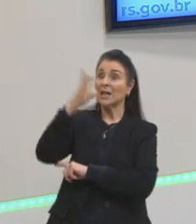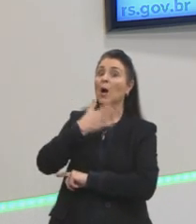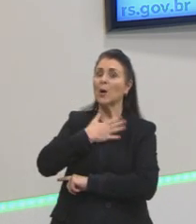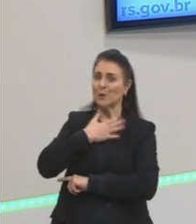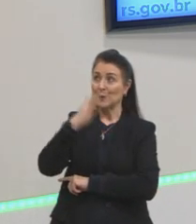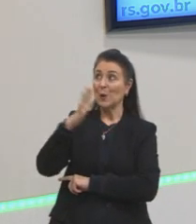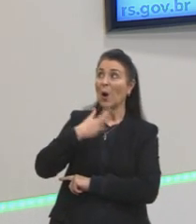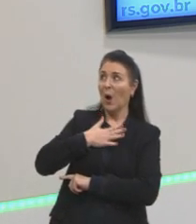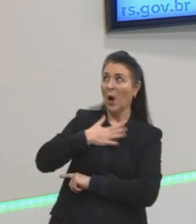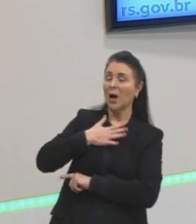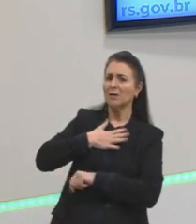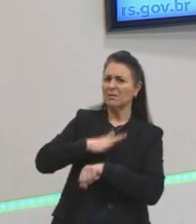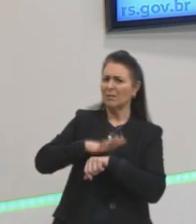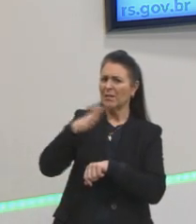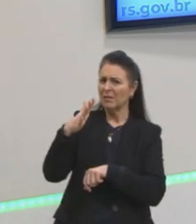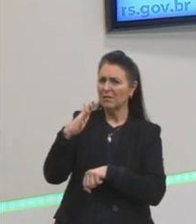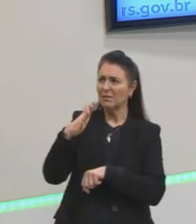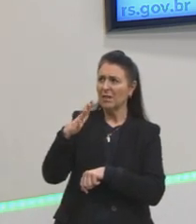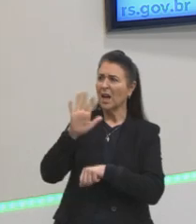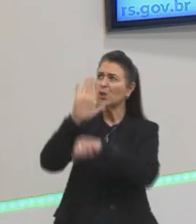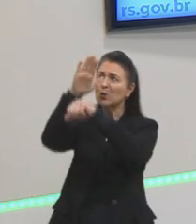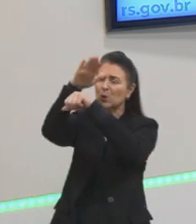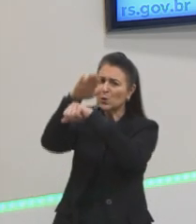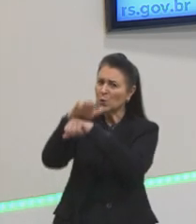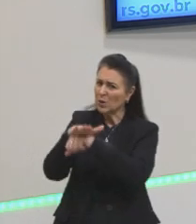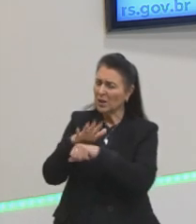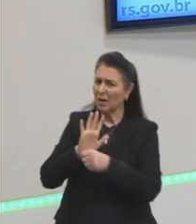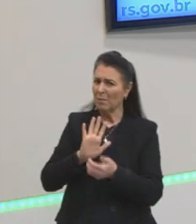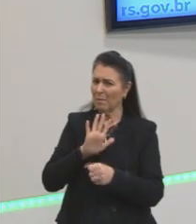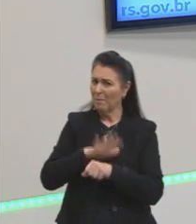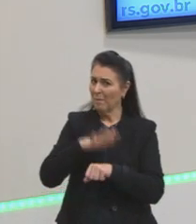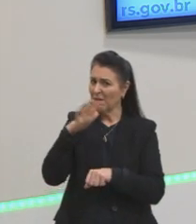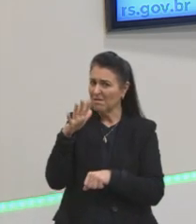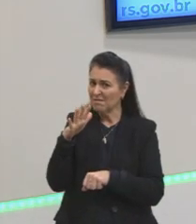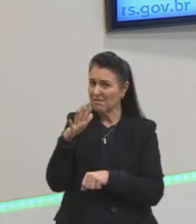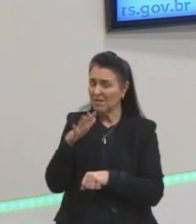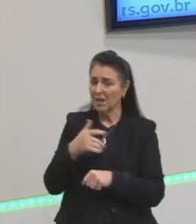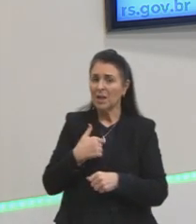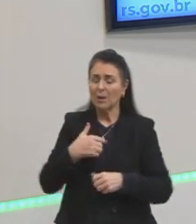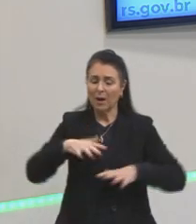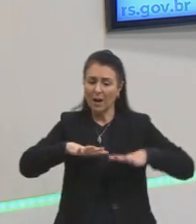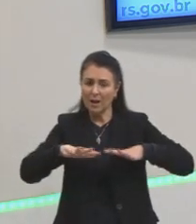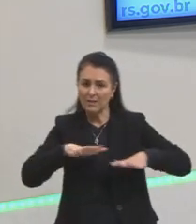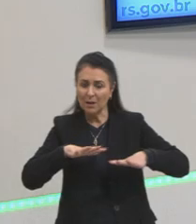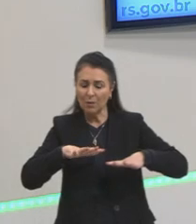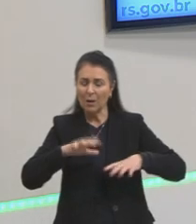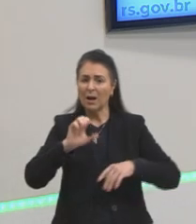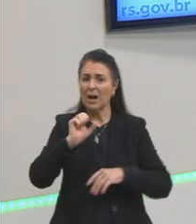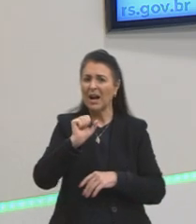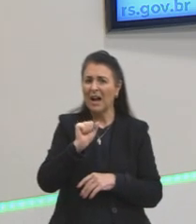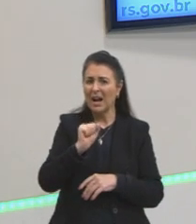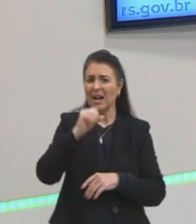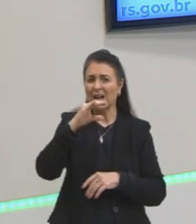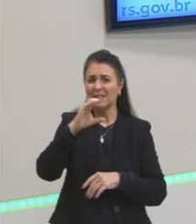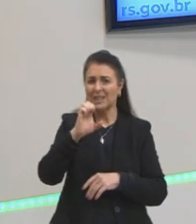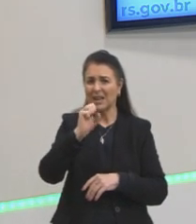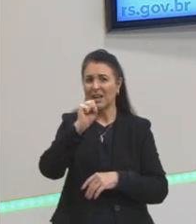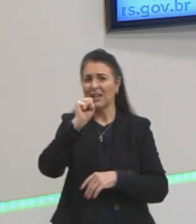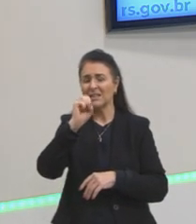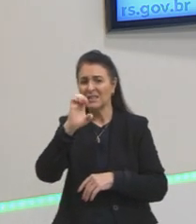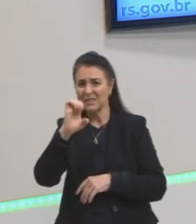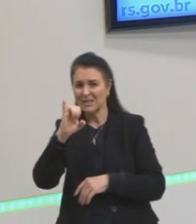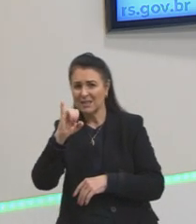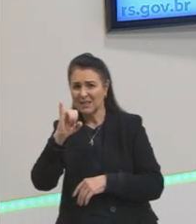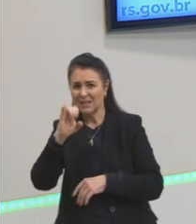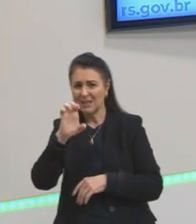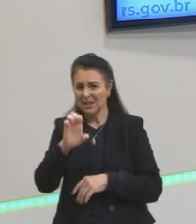dos das benesses Divinas Então essas pessoas vão ter essa ação ascética que essa Sesi que que é essa e